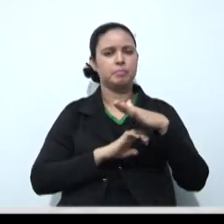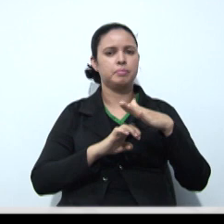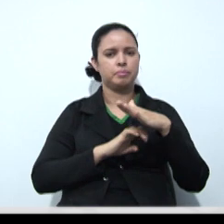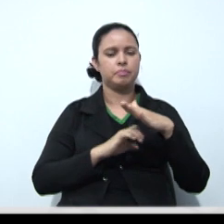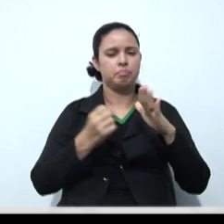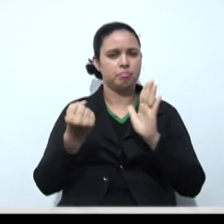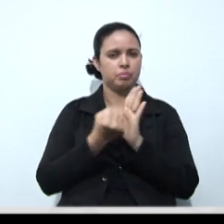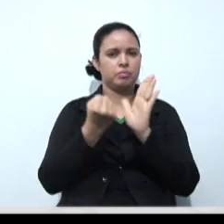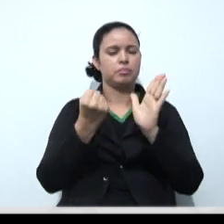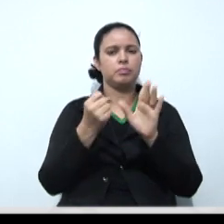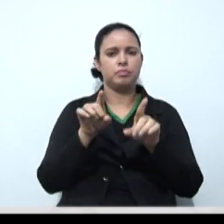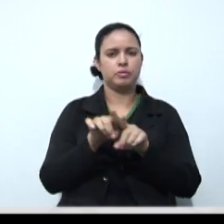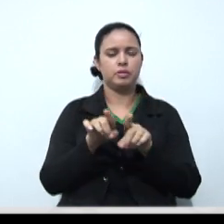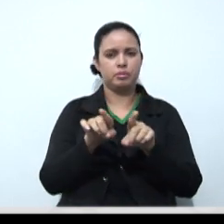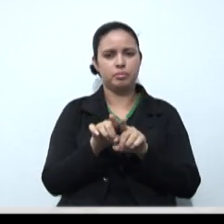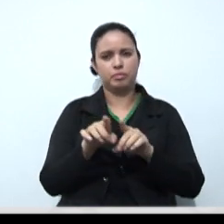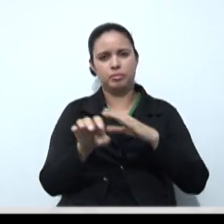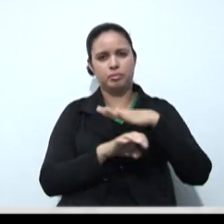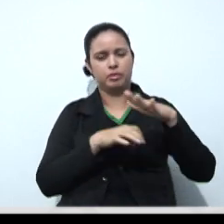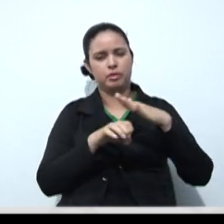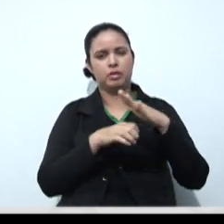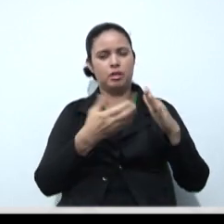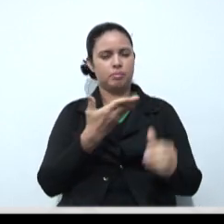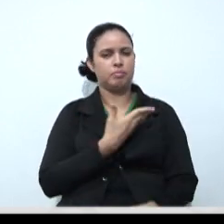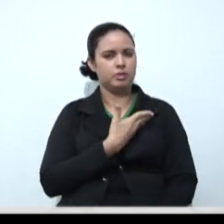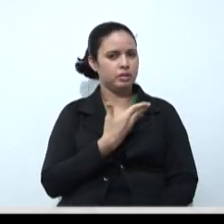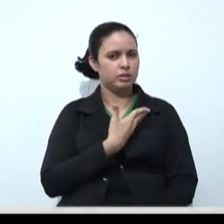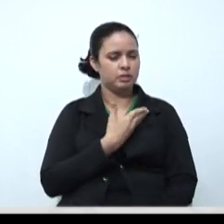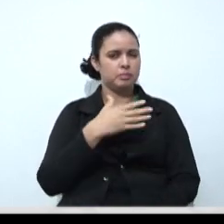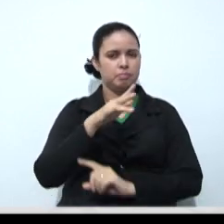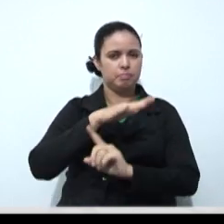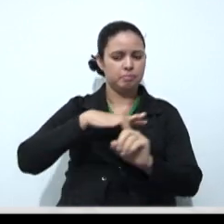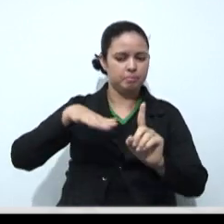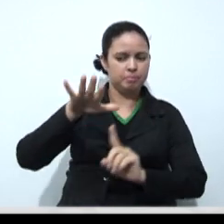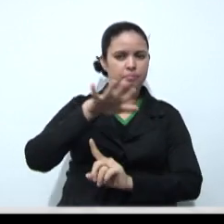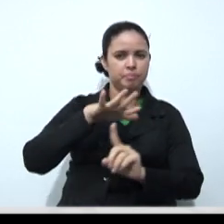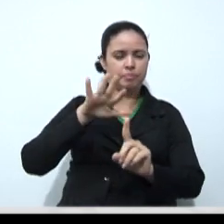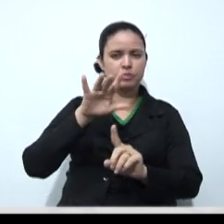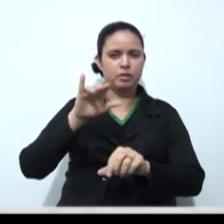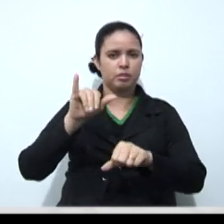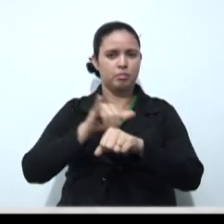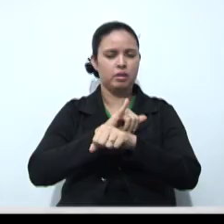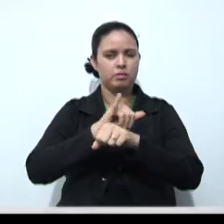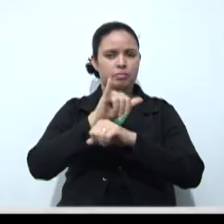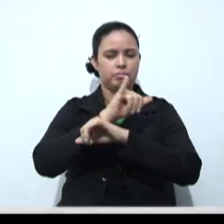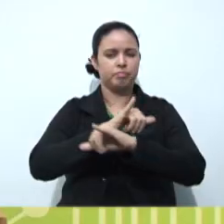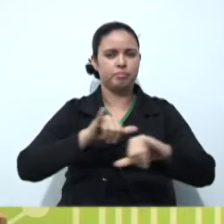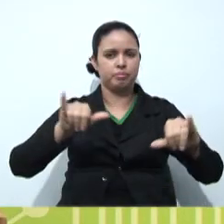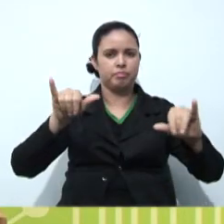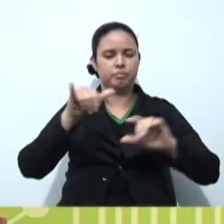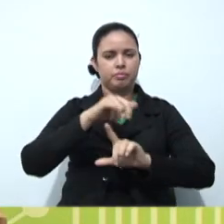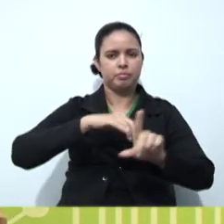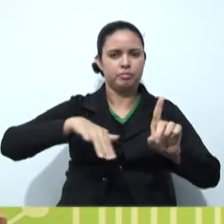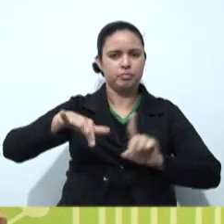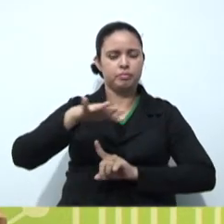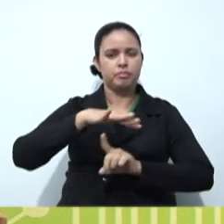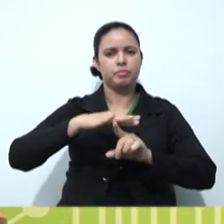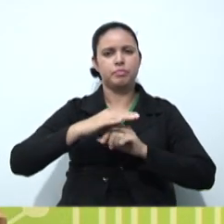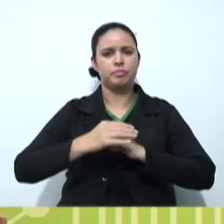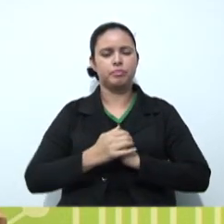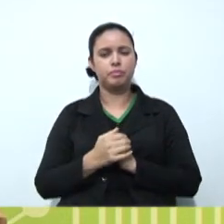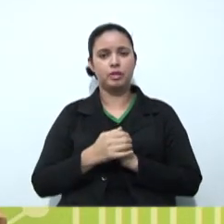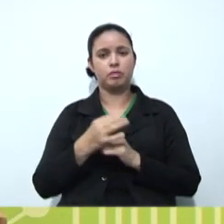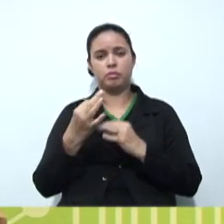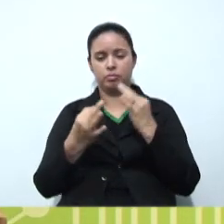voga, como uma empresa amiga do ambiente, fazendo surgir o conceito de marketing ambiental. Volto aqui porque eu quero comentar com você a